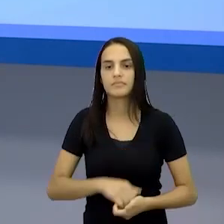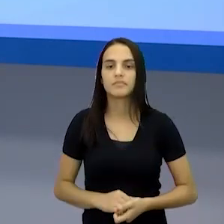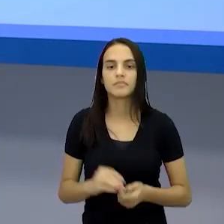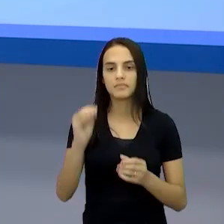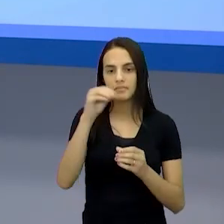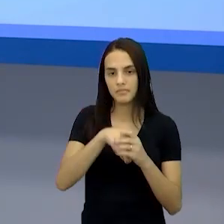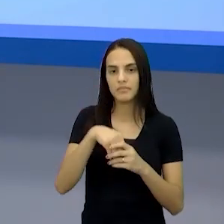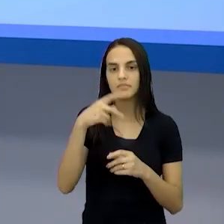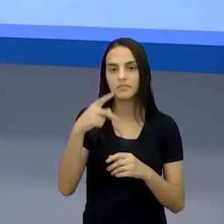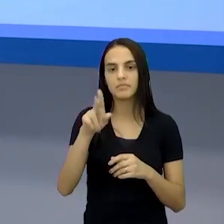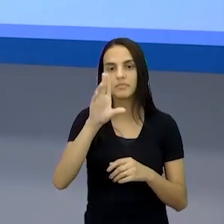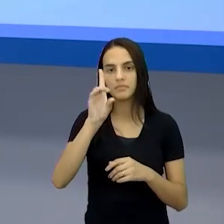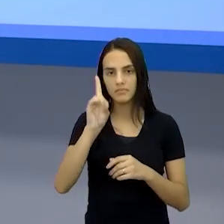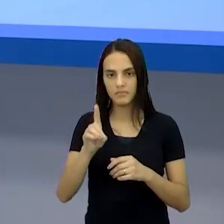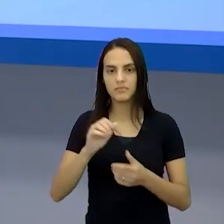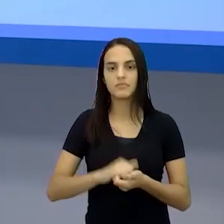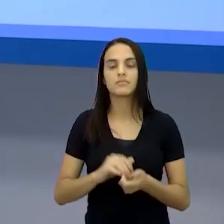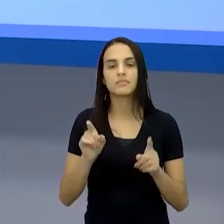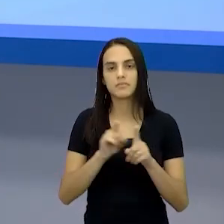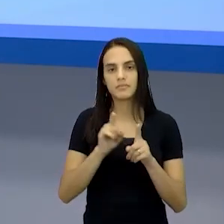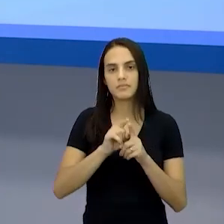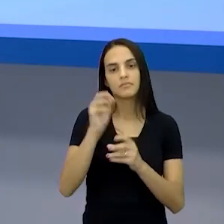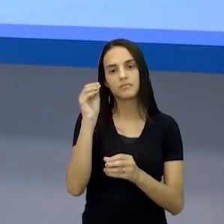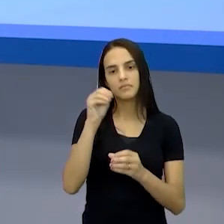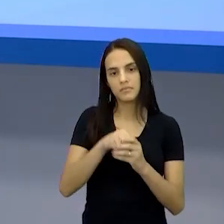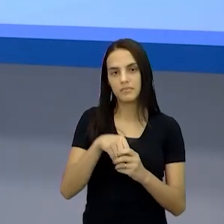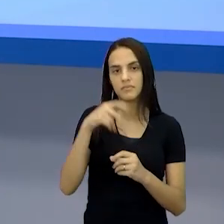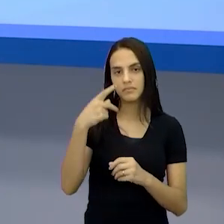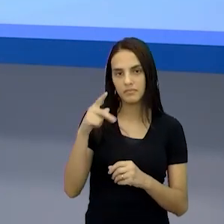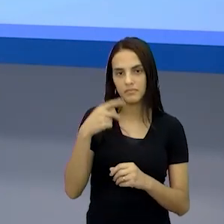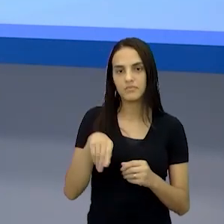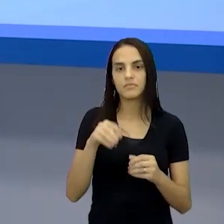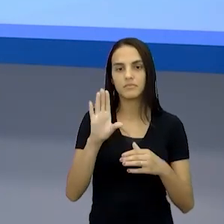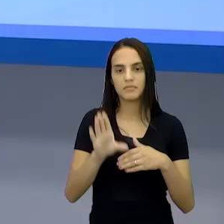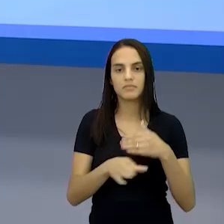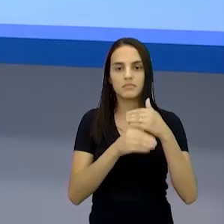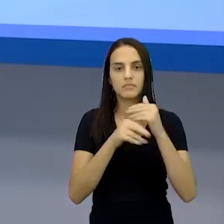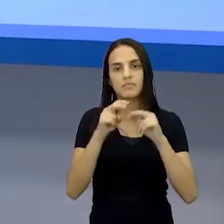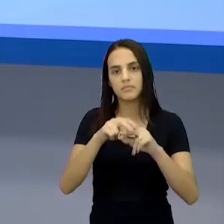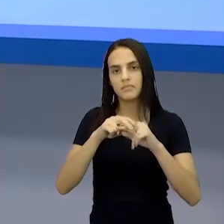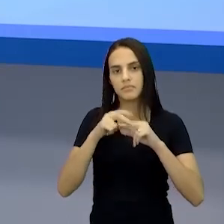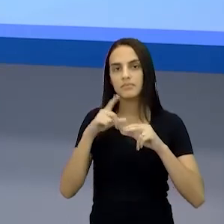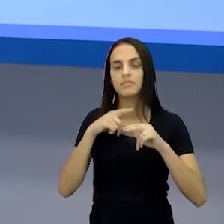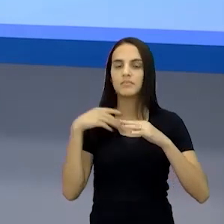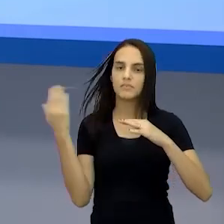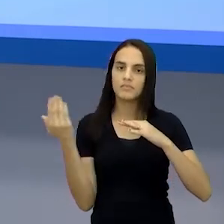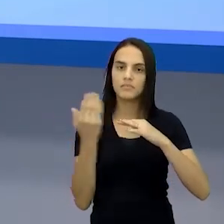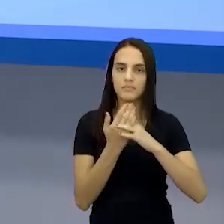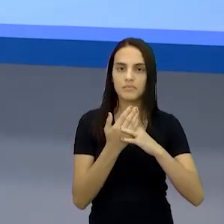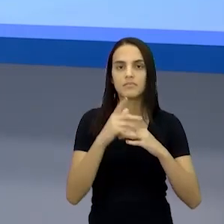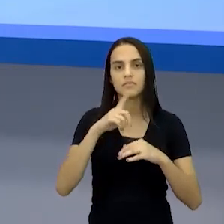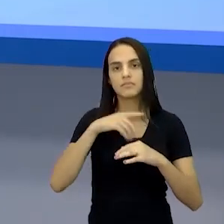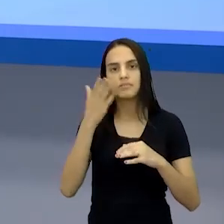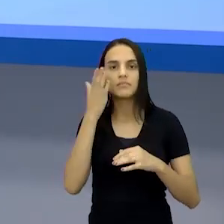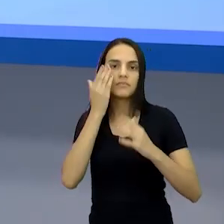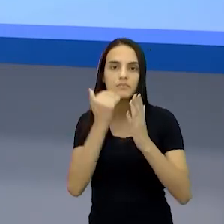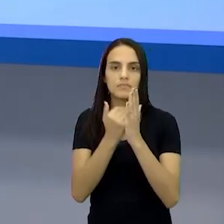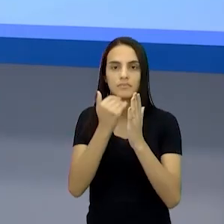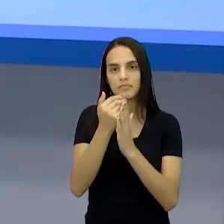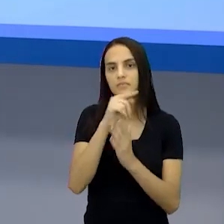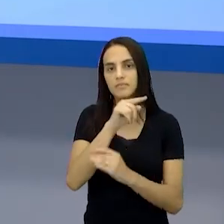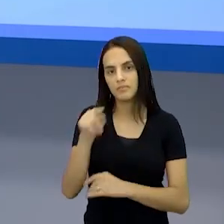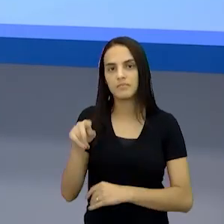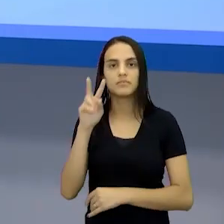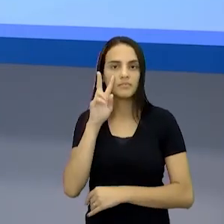dentro aí das suas unidades e dentro também dos seus componentes. Por isso que tem as integrações, tem o Saiba Mais que vocês vão ver